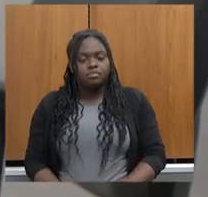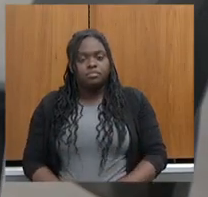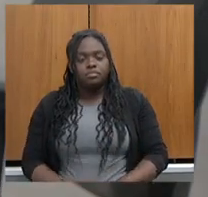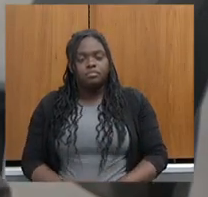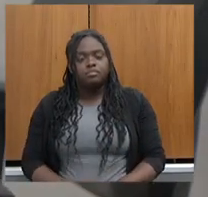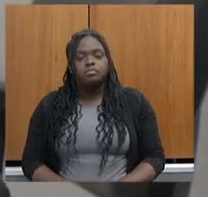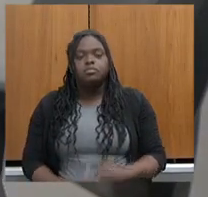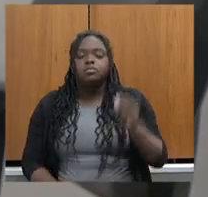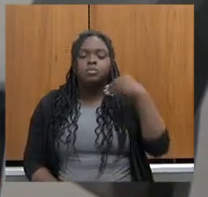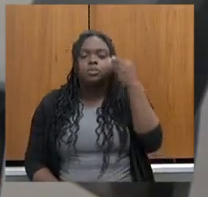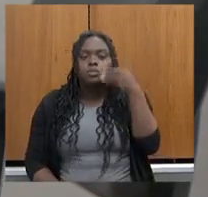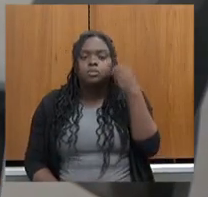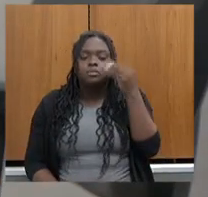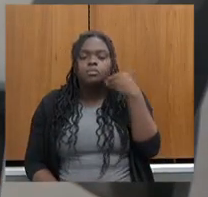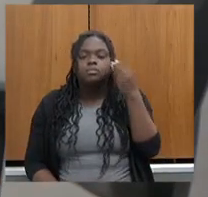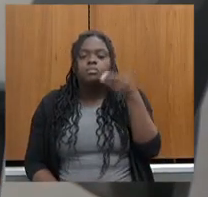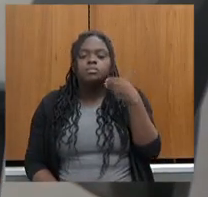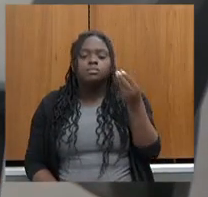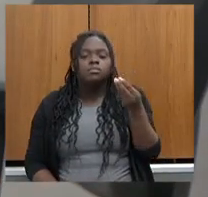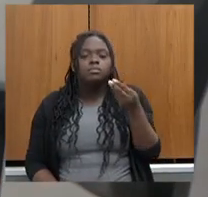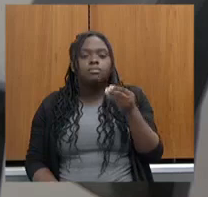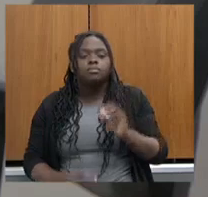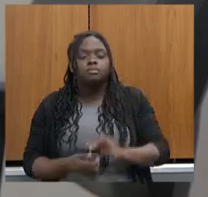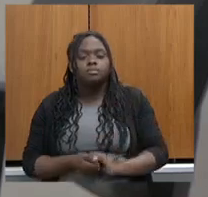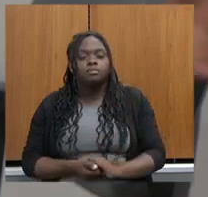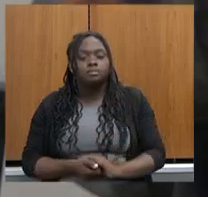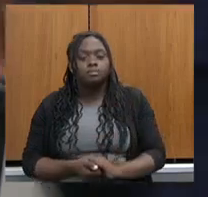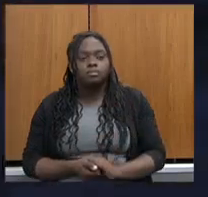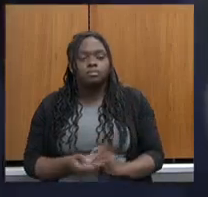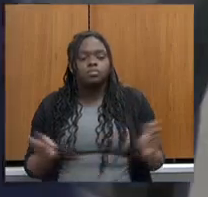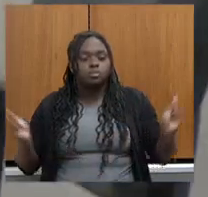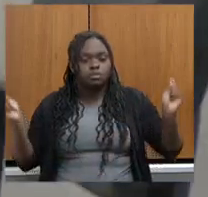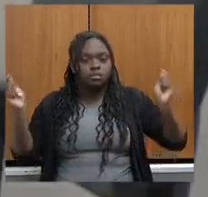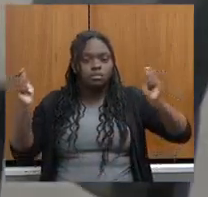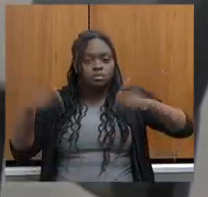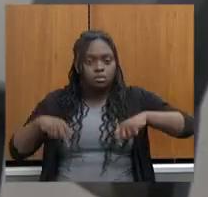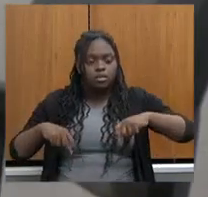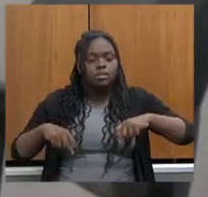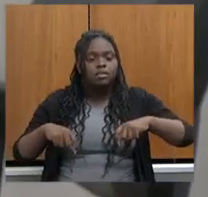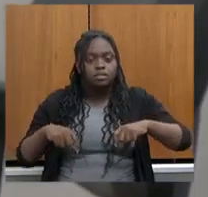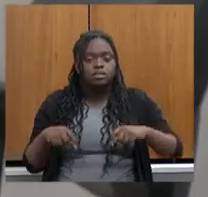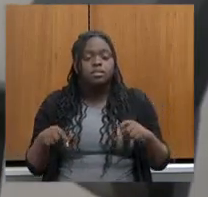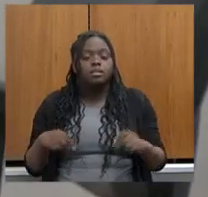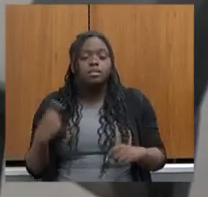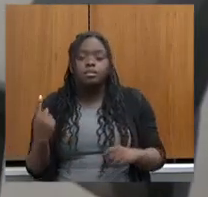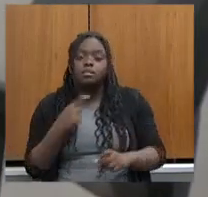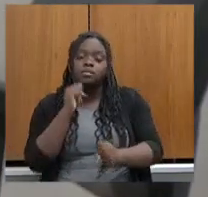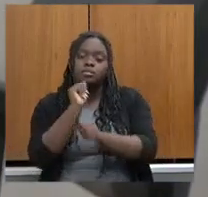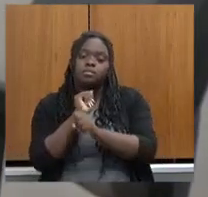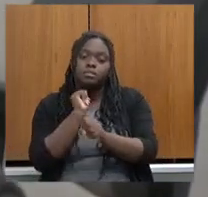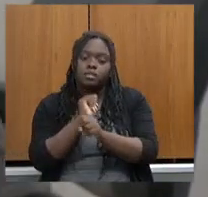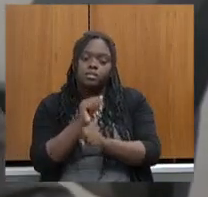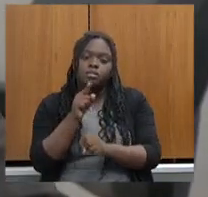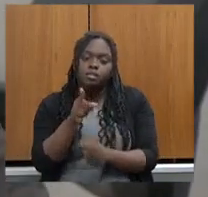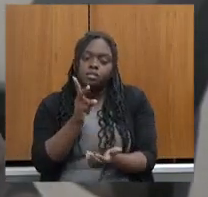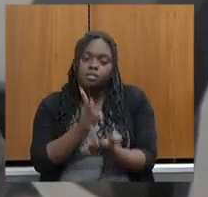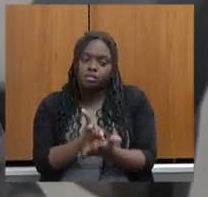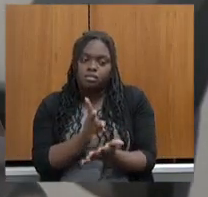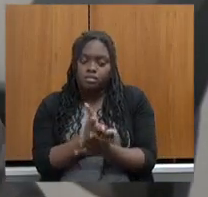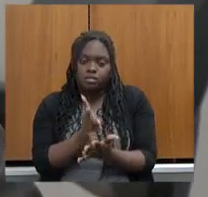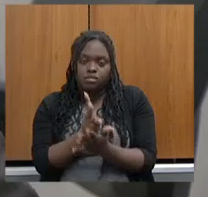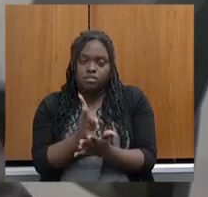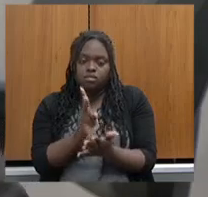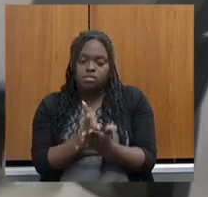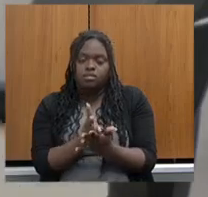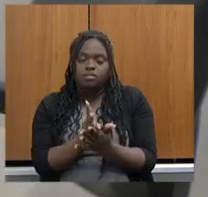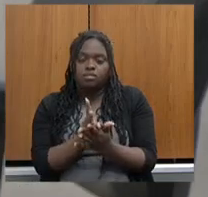experiência na sua competência e nós esperamos Comandante que o senhor continue